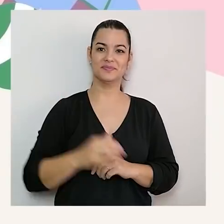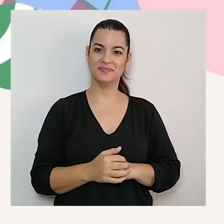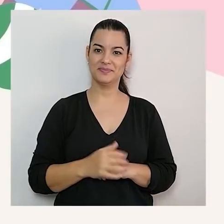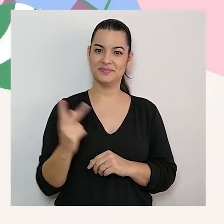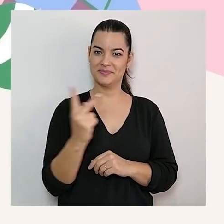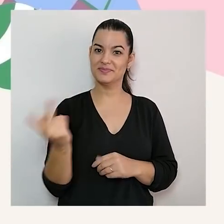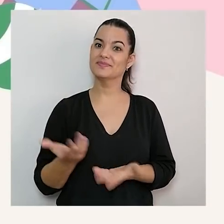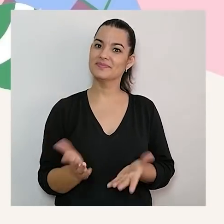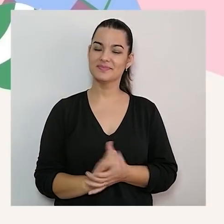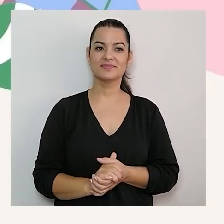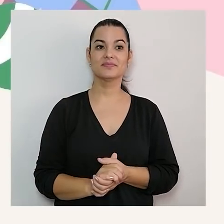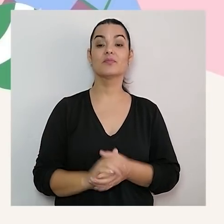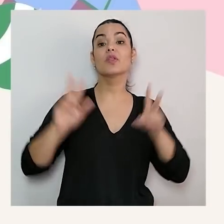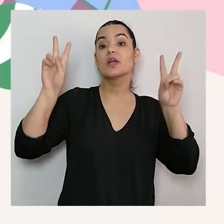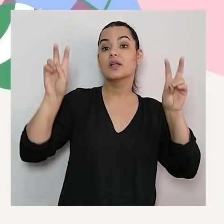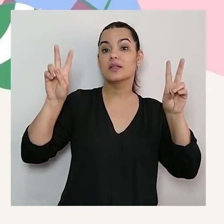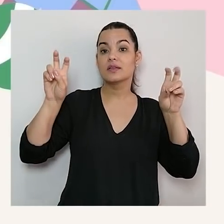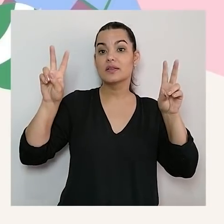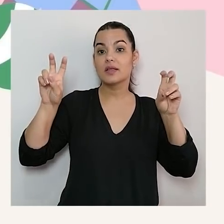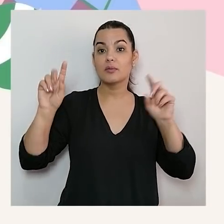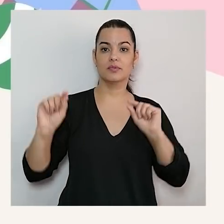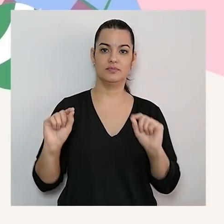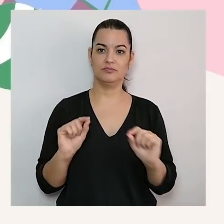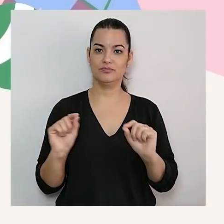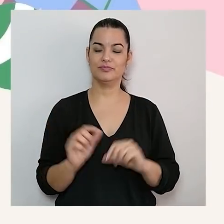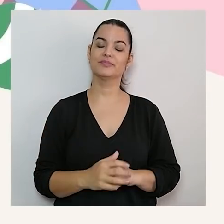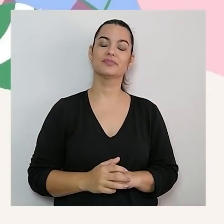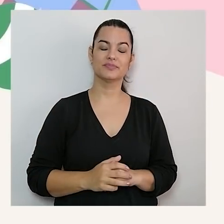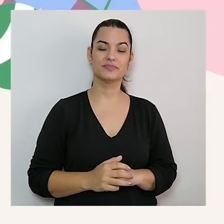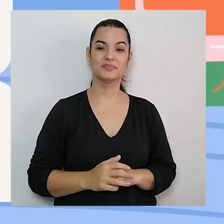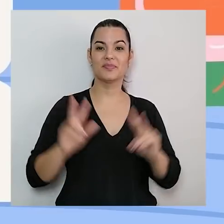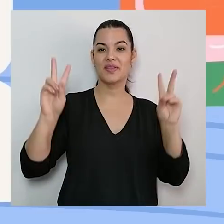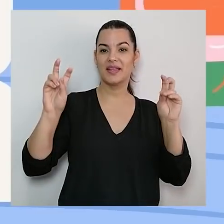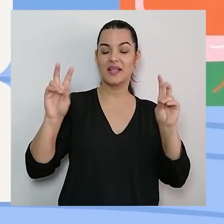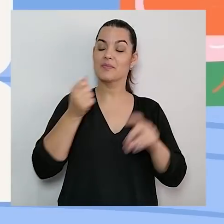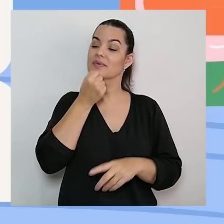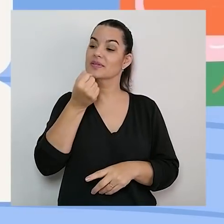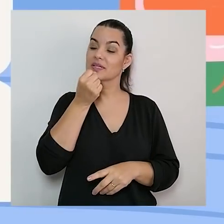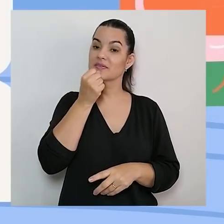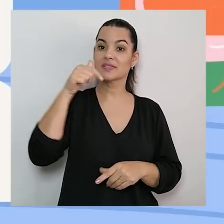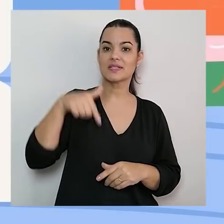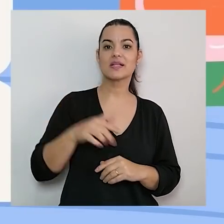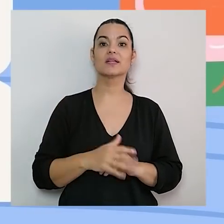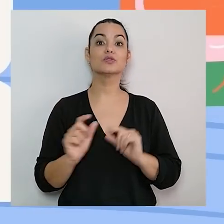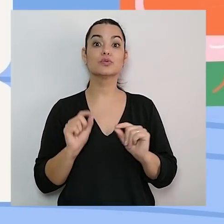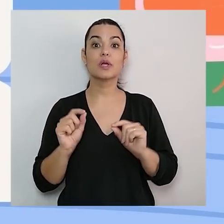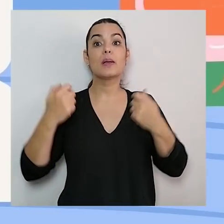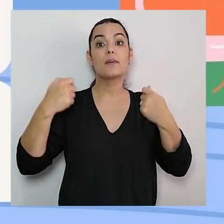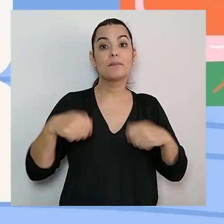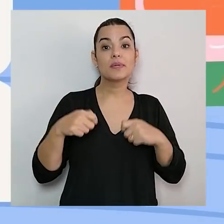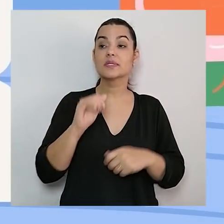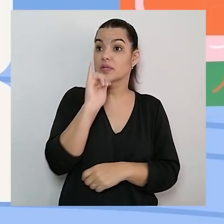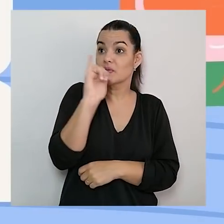madrinha. Tema da entrevista é o nosso próximo passo. E o tema dessa entrevista? Nós temos que falar